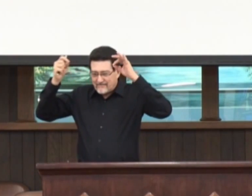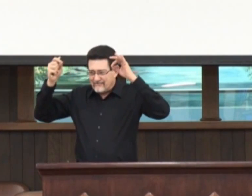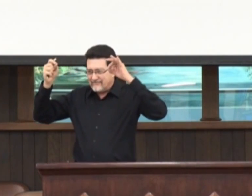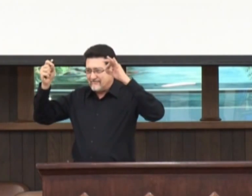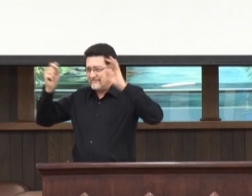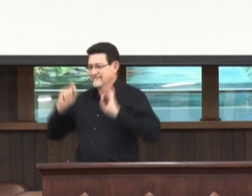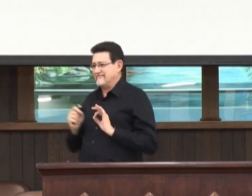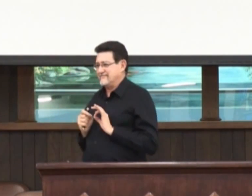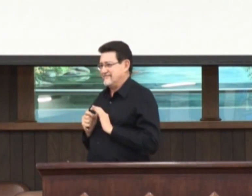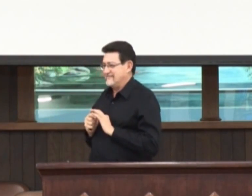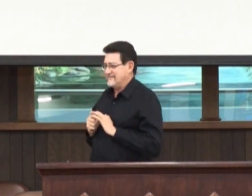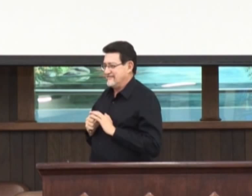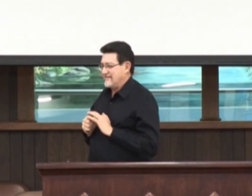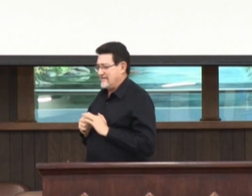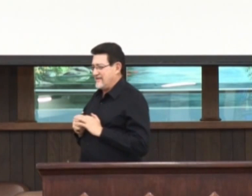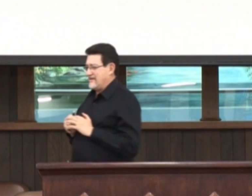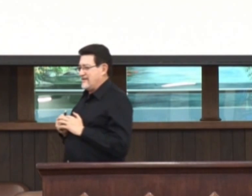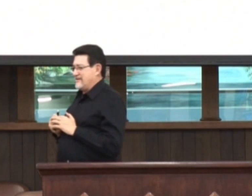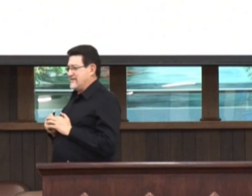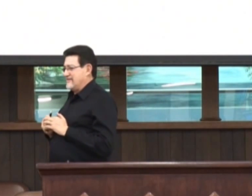Nada